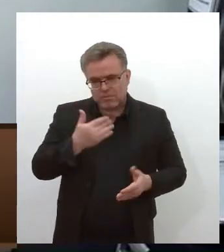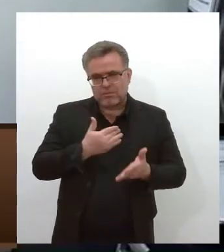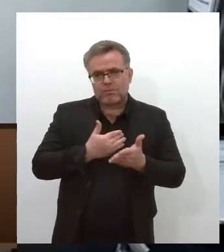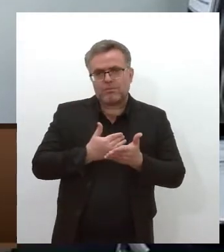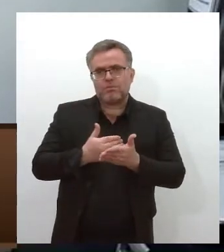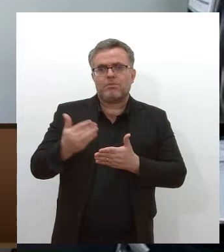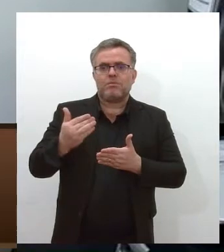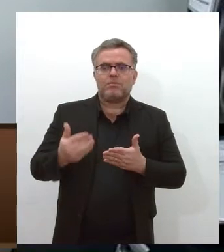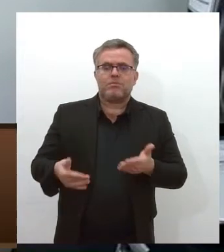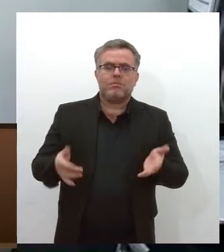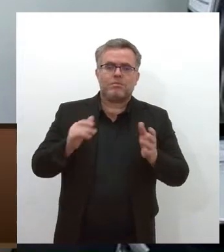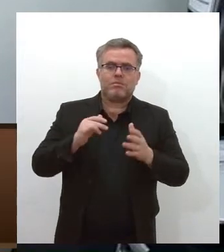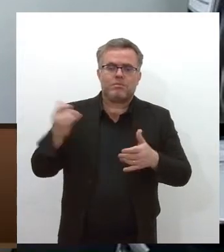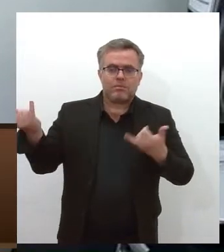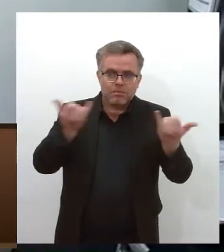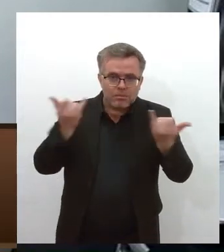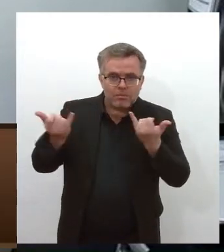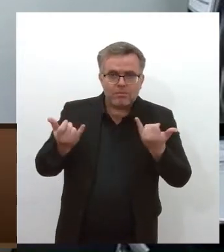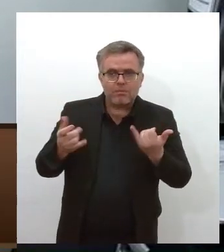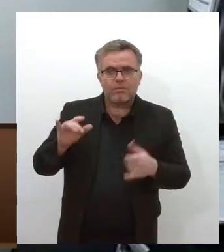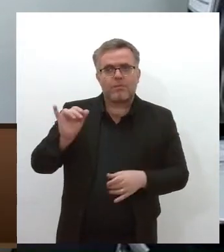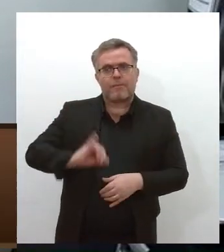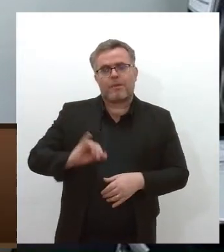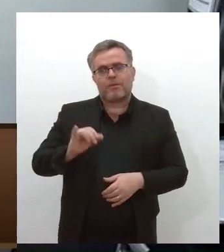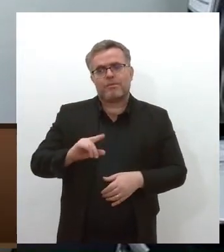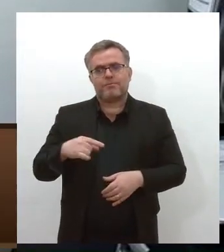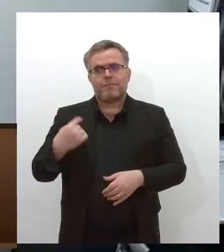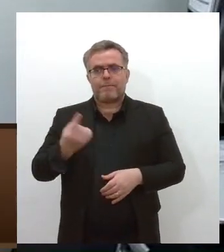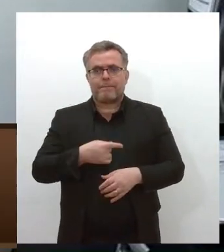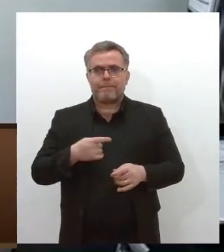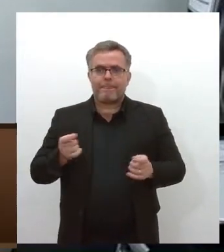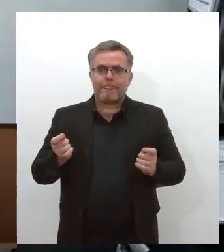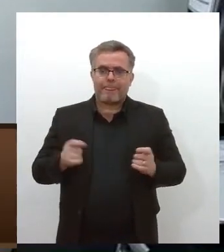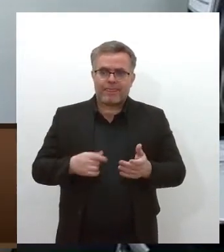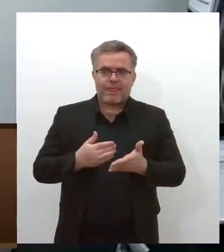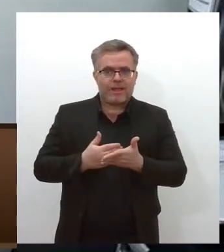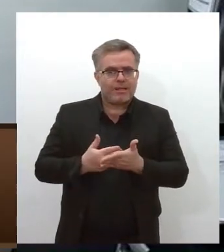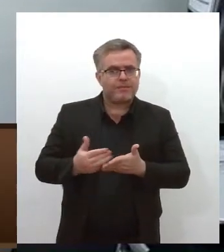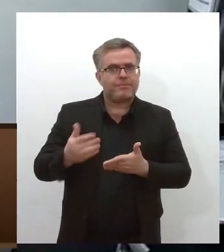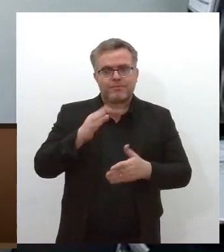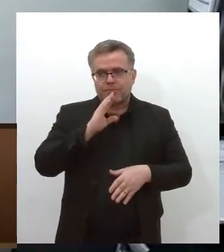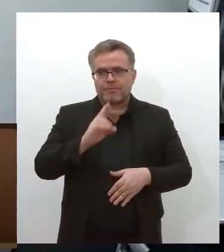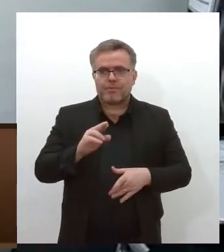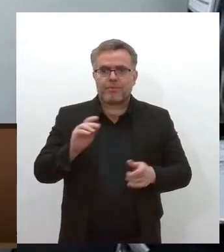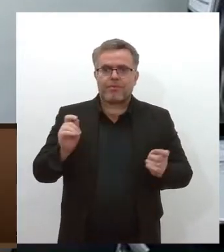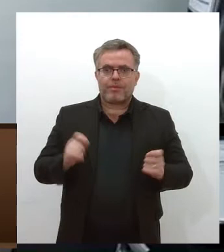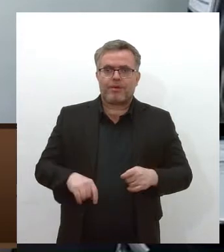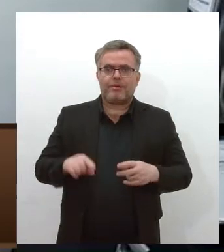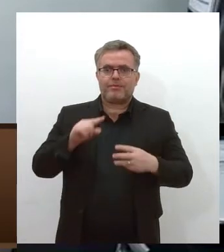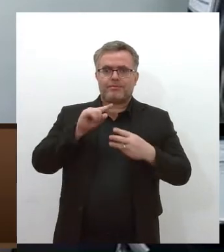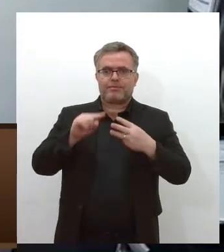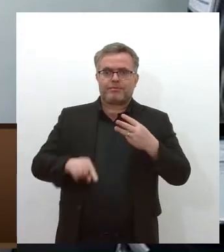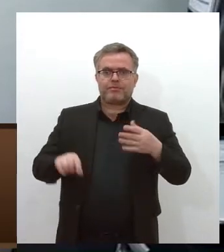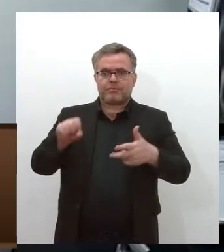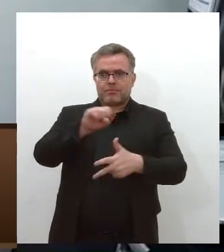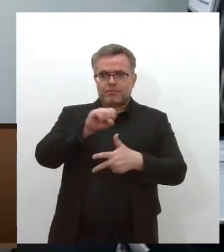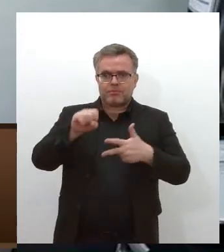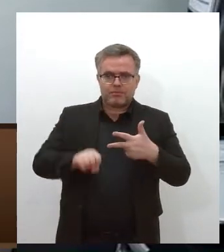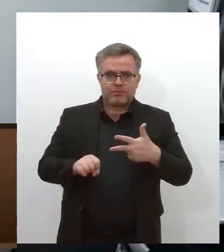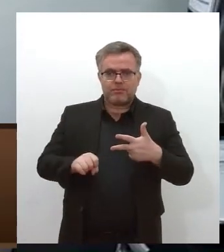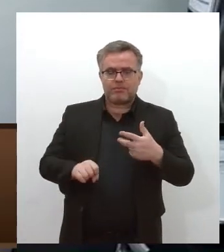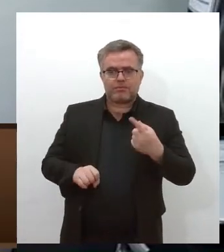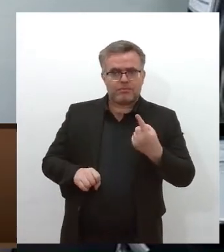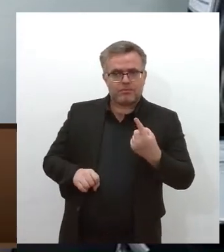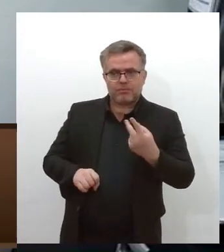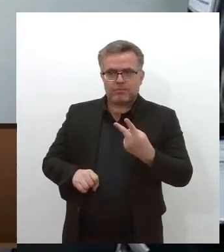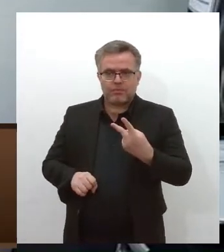que todos sabem, mas é essencial para a gente poder iniciar essa resposta. São três poderes, não são dois, não é um, mas são três. É